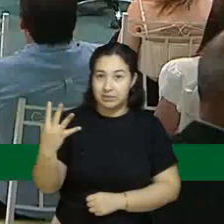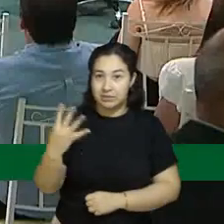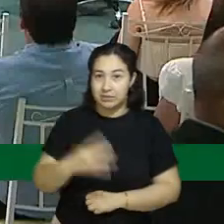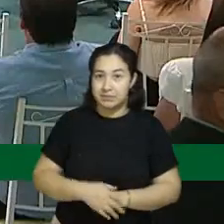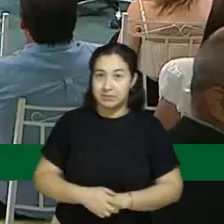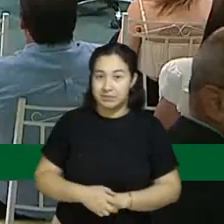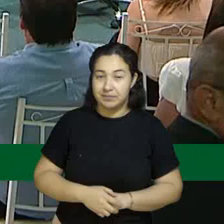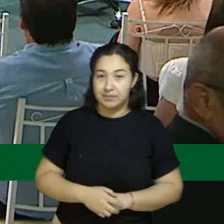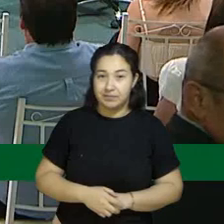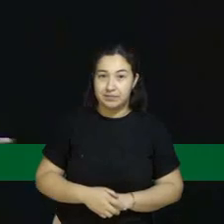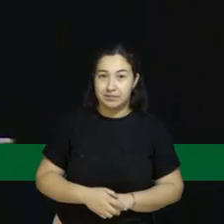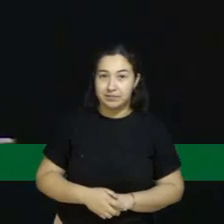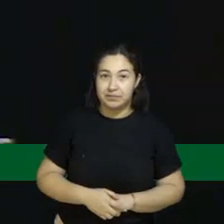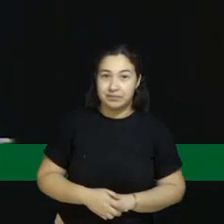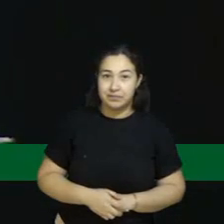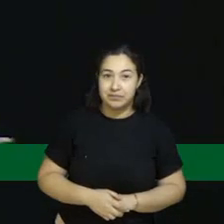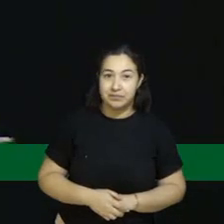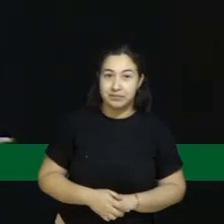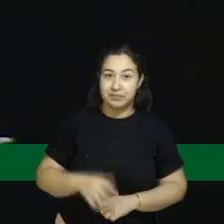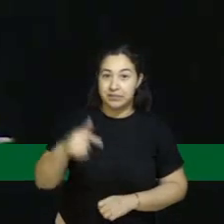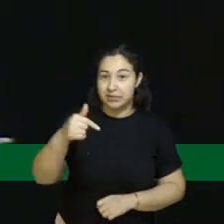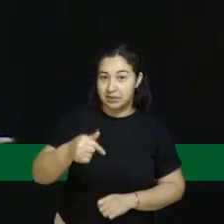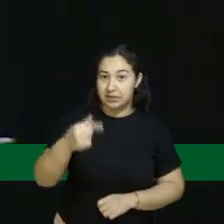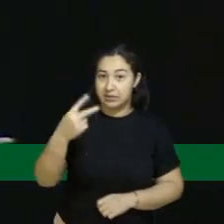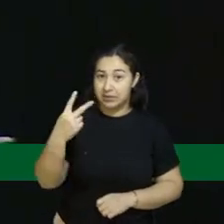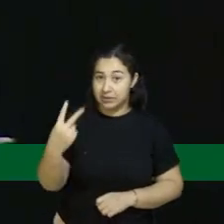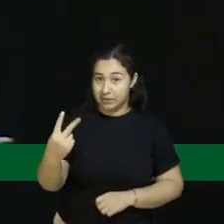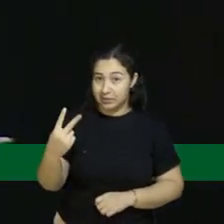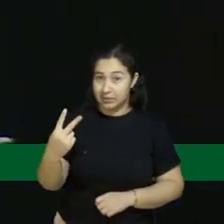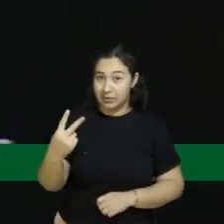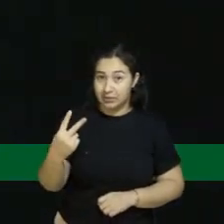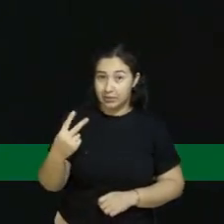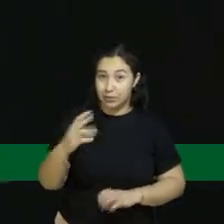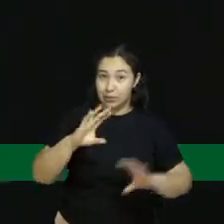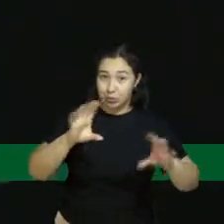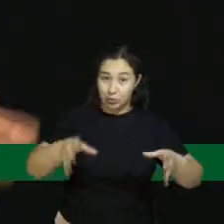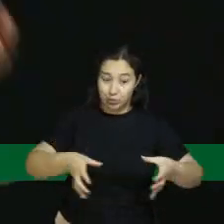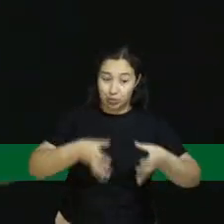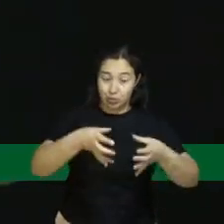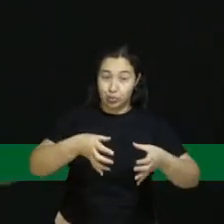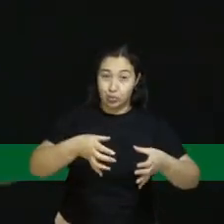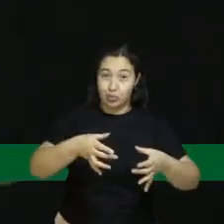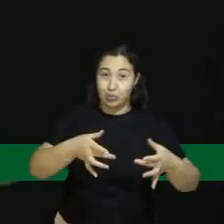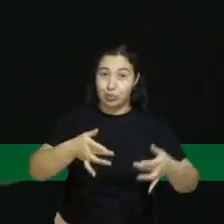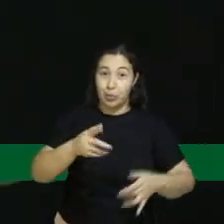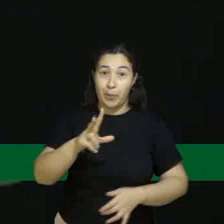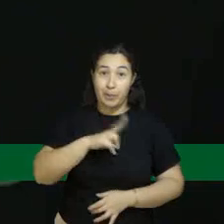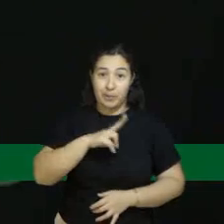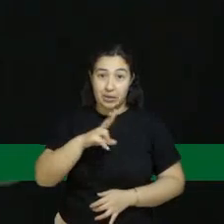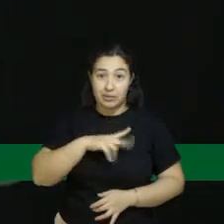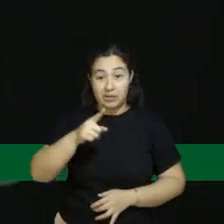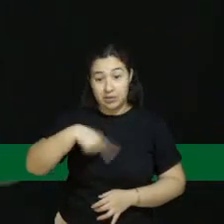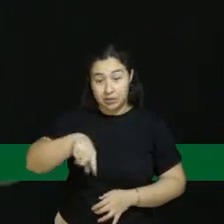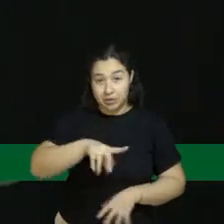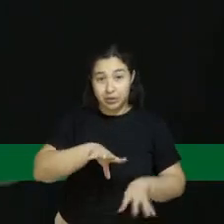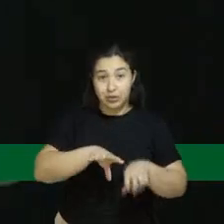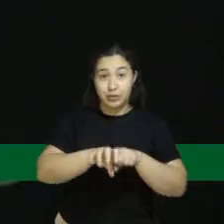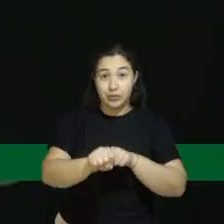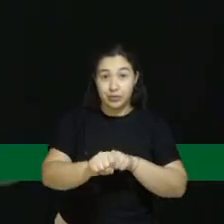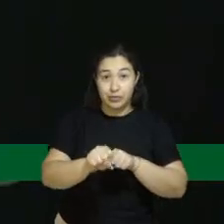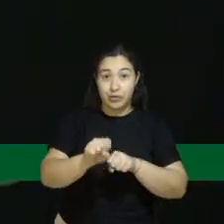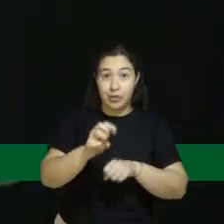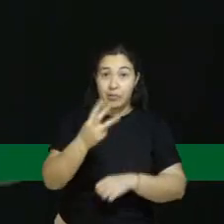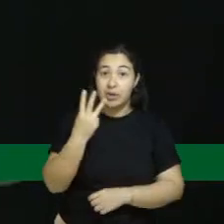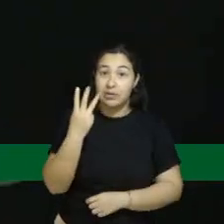Mais 30 segundos. 72 associados privados. A nossa formação é tripartita, governo